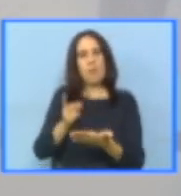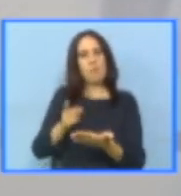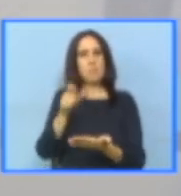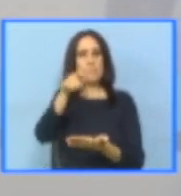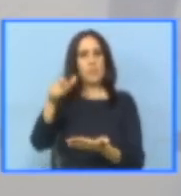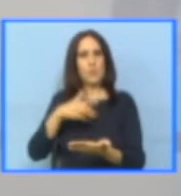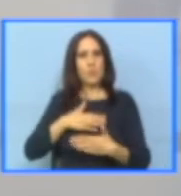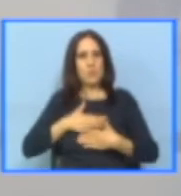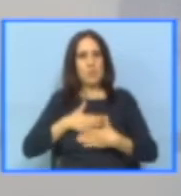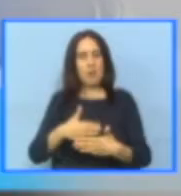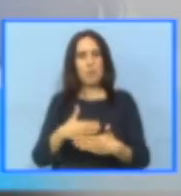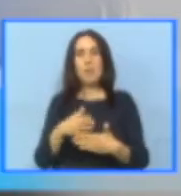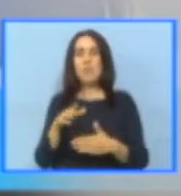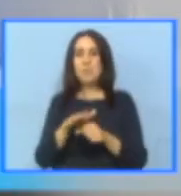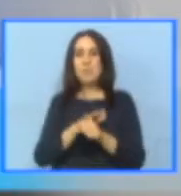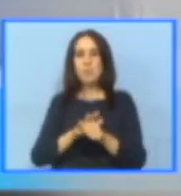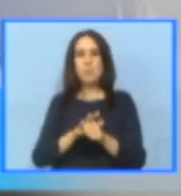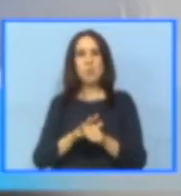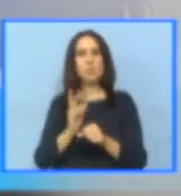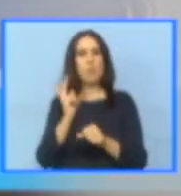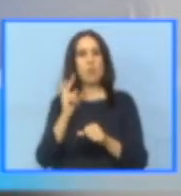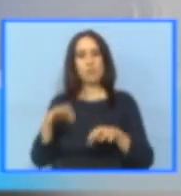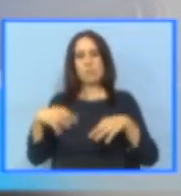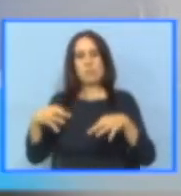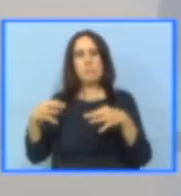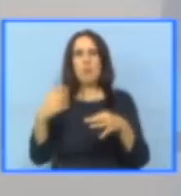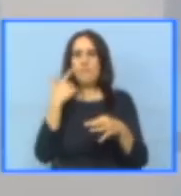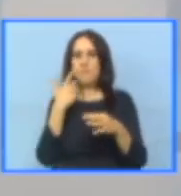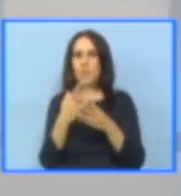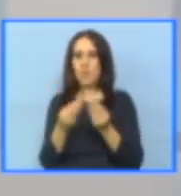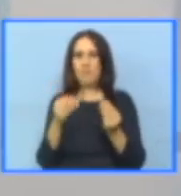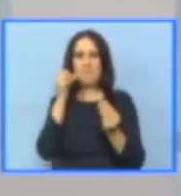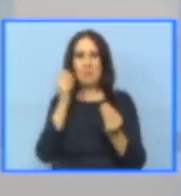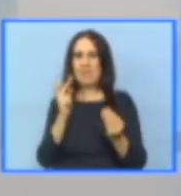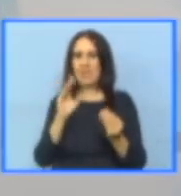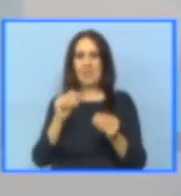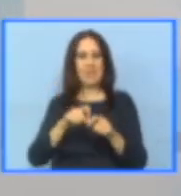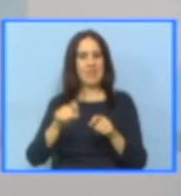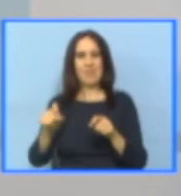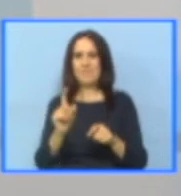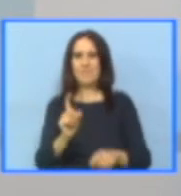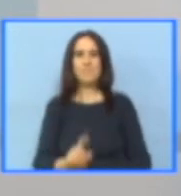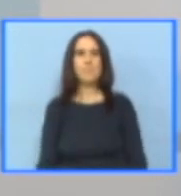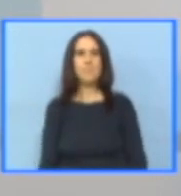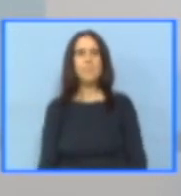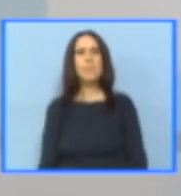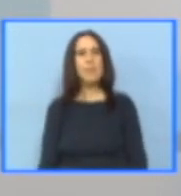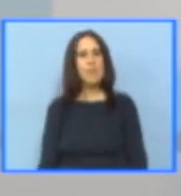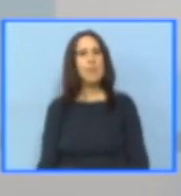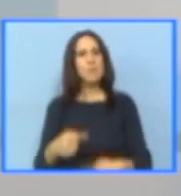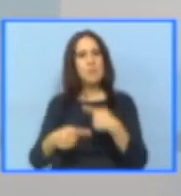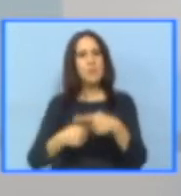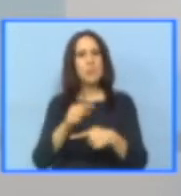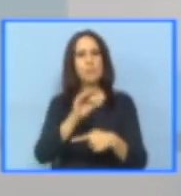E isto é uma situação que se arrasta há anos e que creio que ainda não se resolverá na próxima década. Estes são os destinos tradicionais, mas,